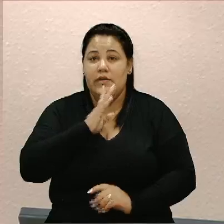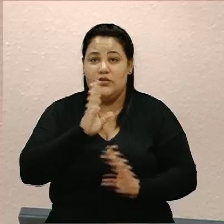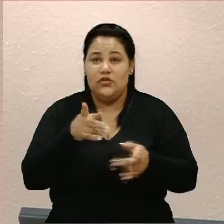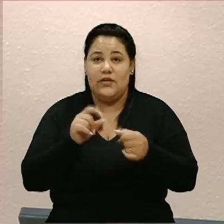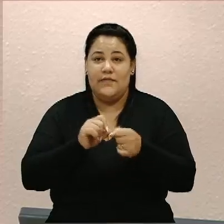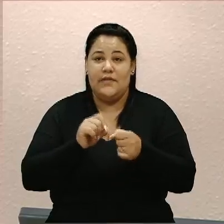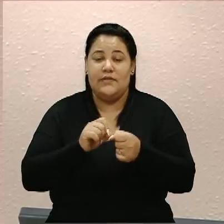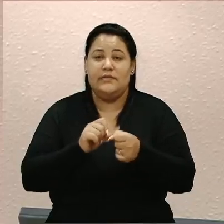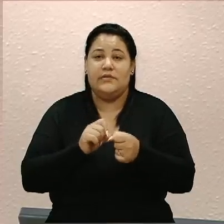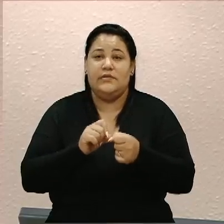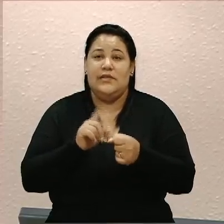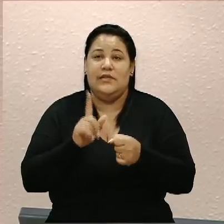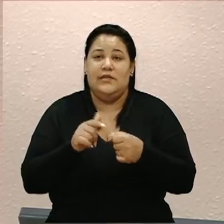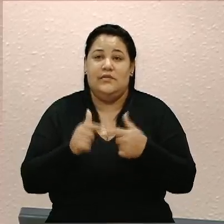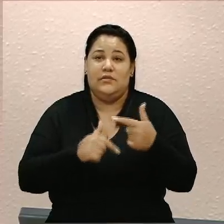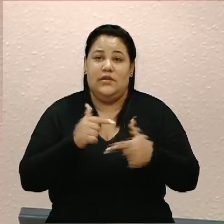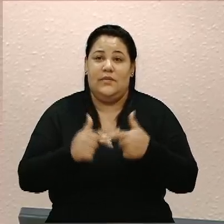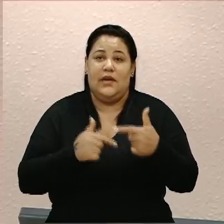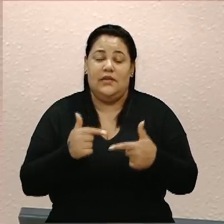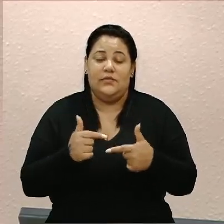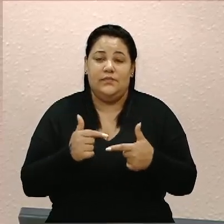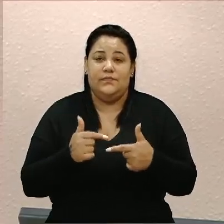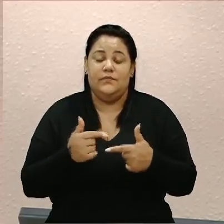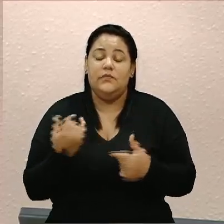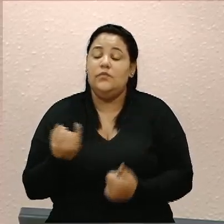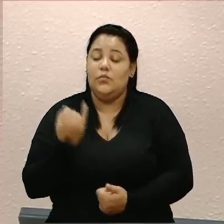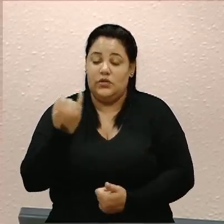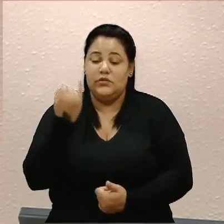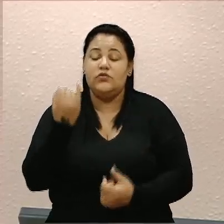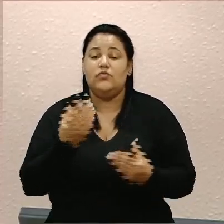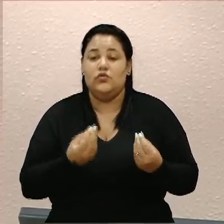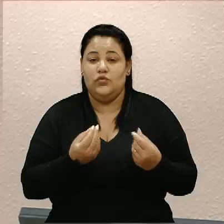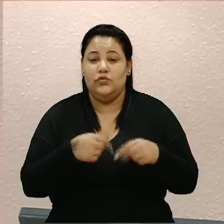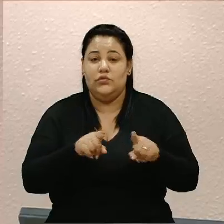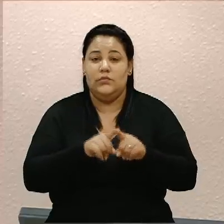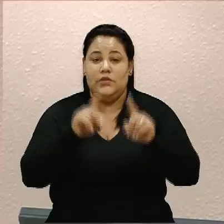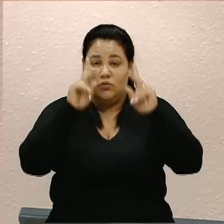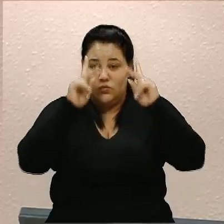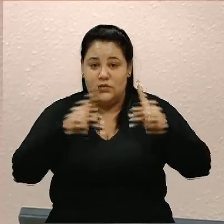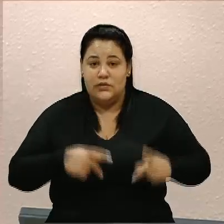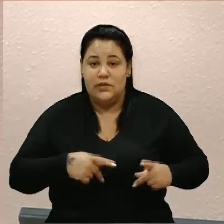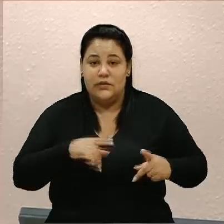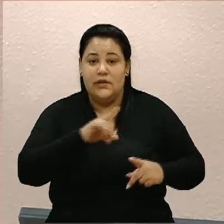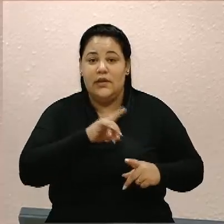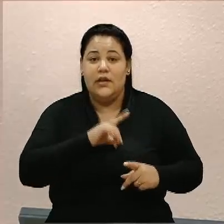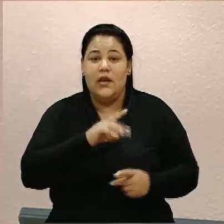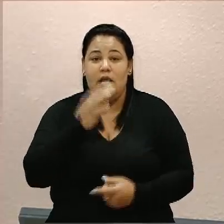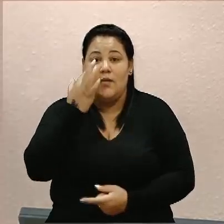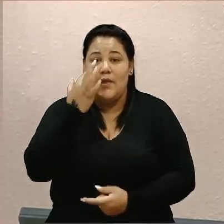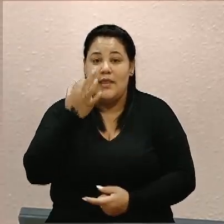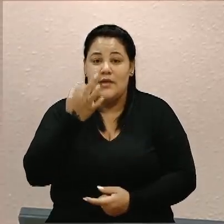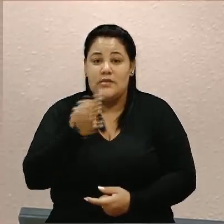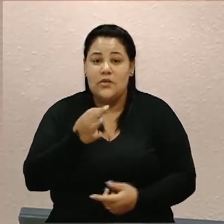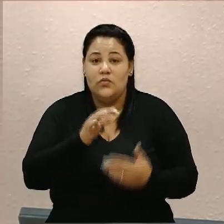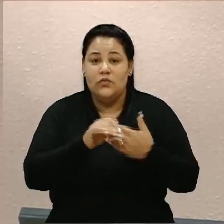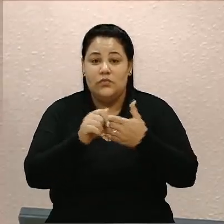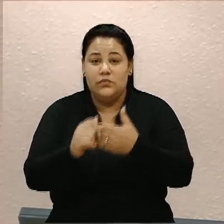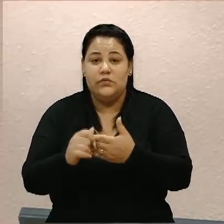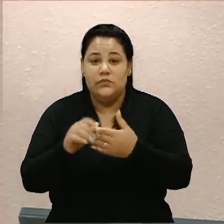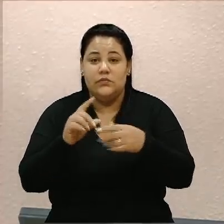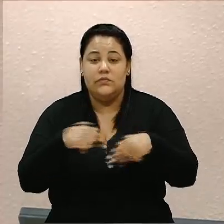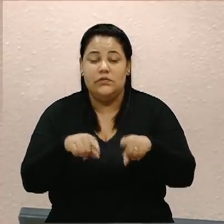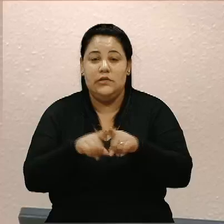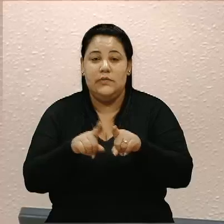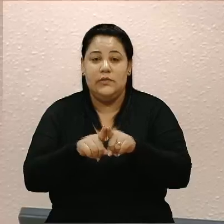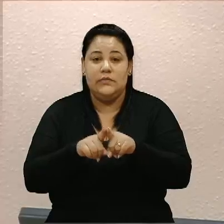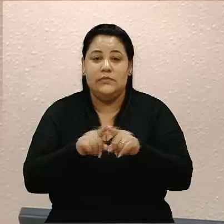realizado, é um trabalho extremamente importante, humanizado, que tem um olhar de acompanhamento, né, e